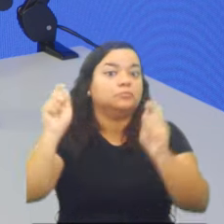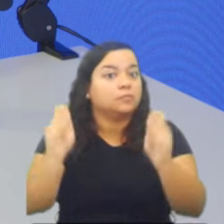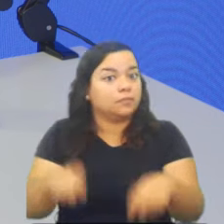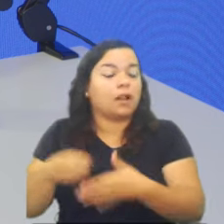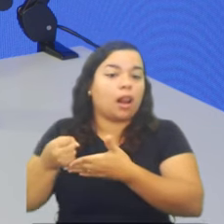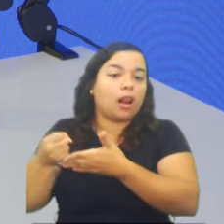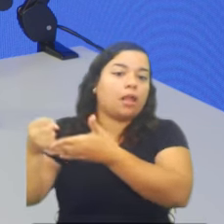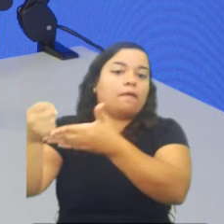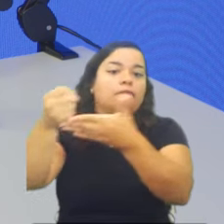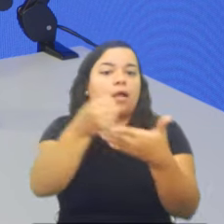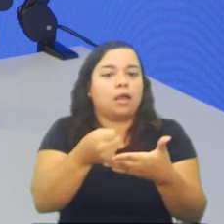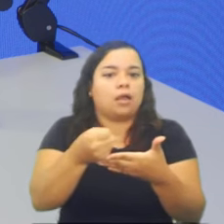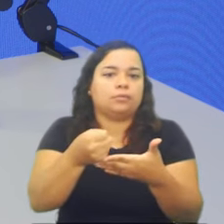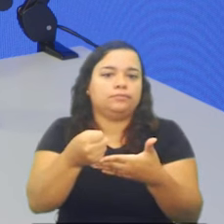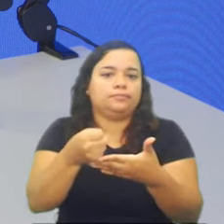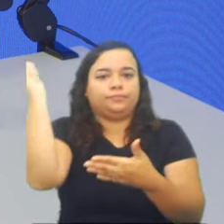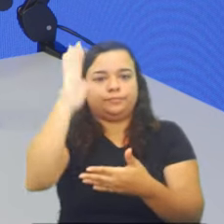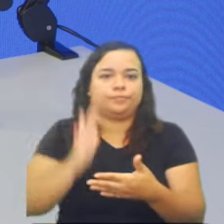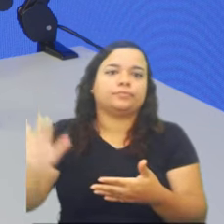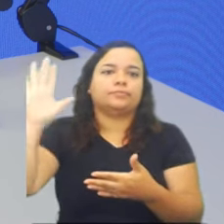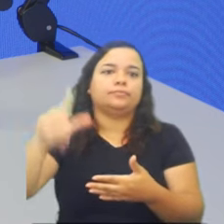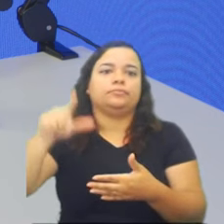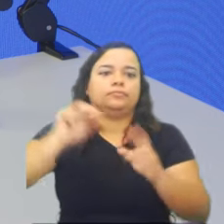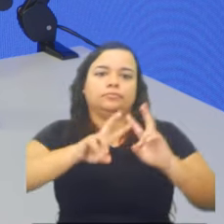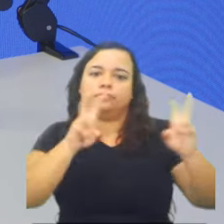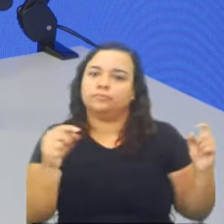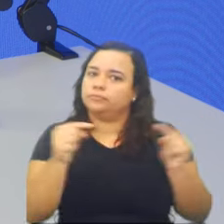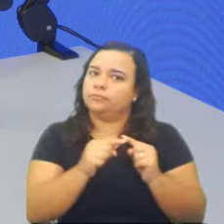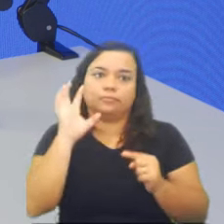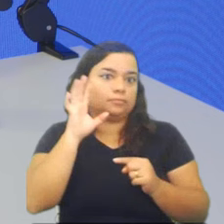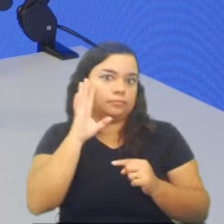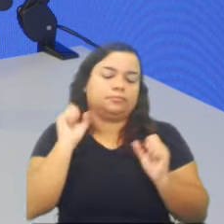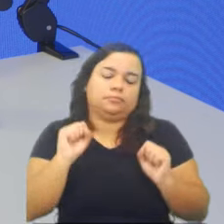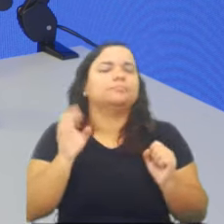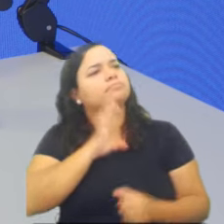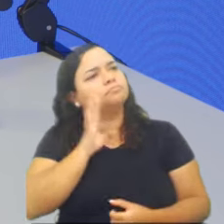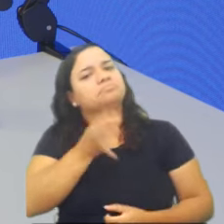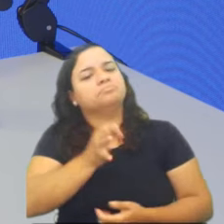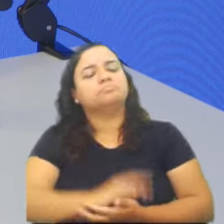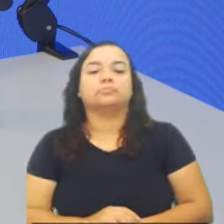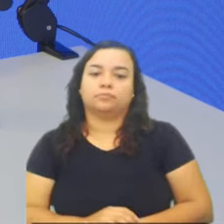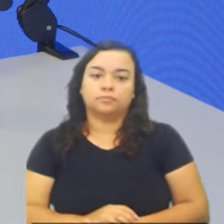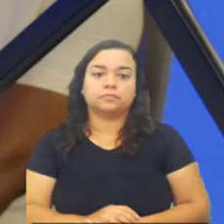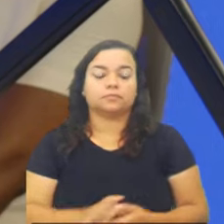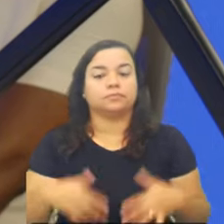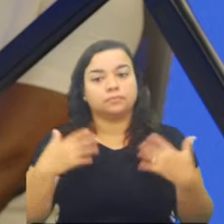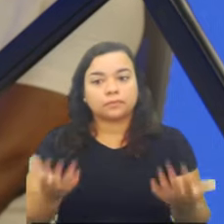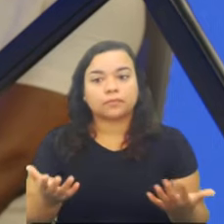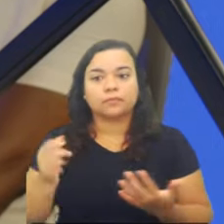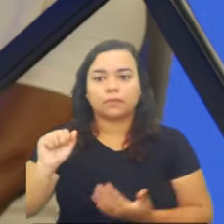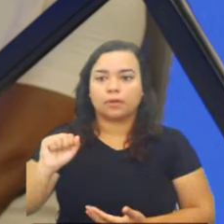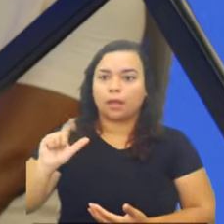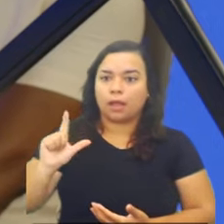a gente eh consiga levar essa escolha do tema pro Nacional né pras paradas nacionais legal